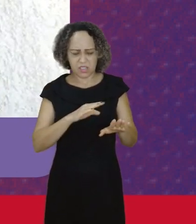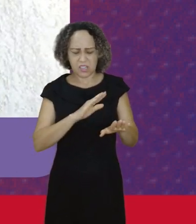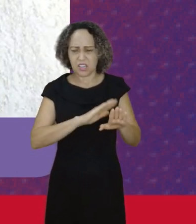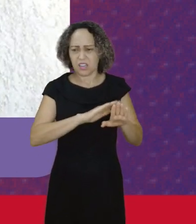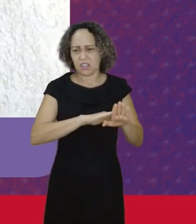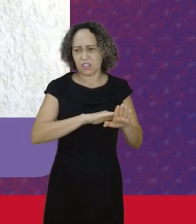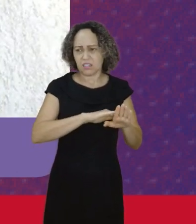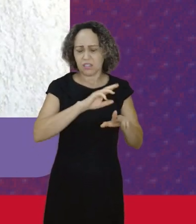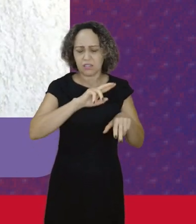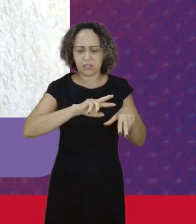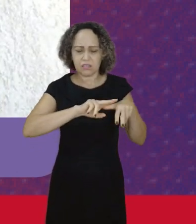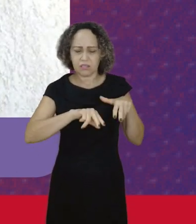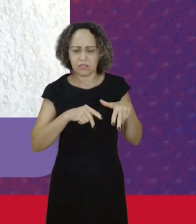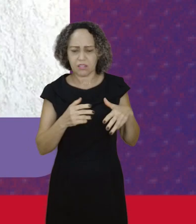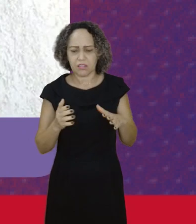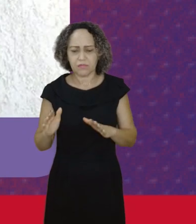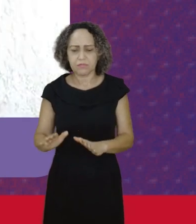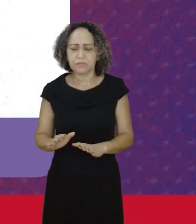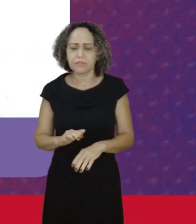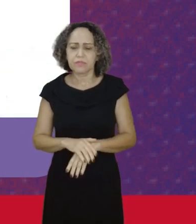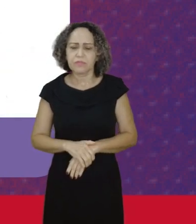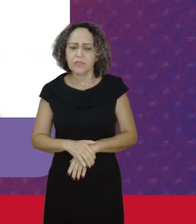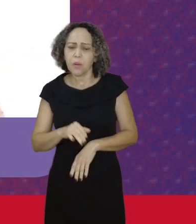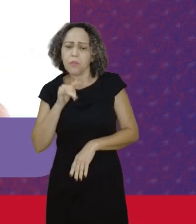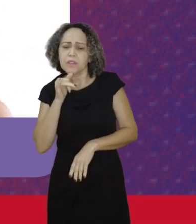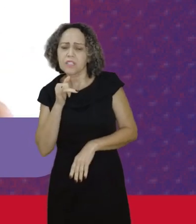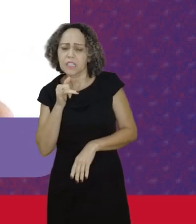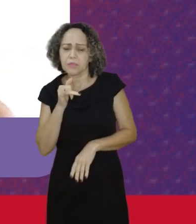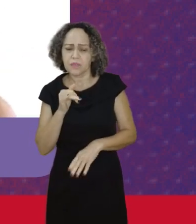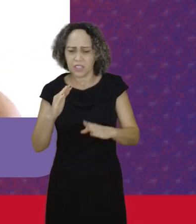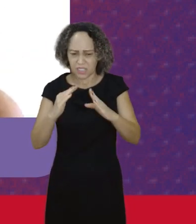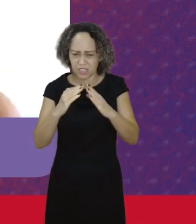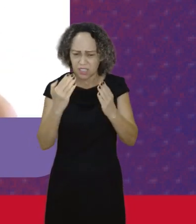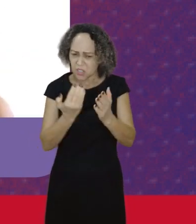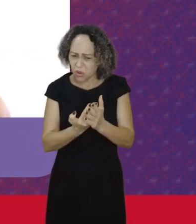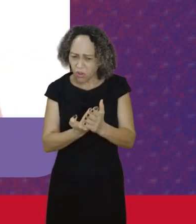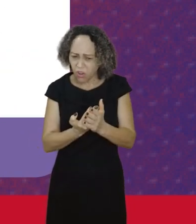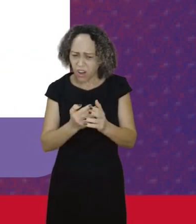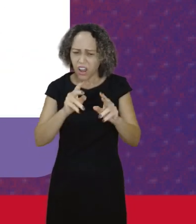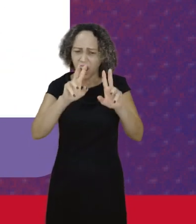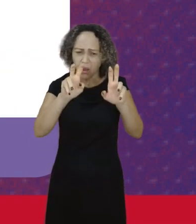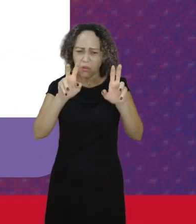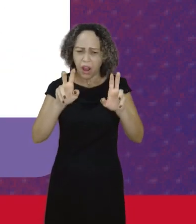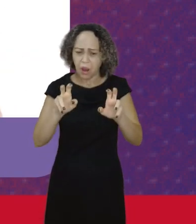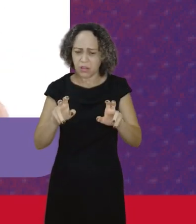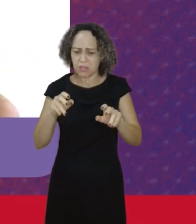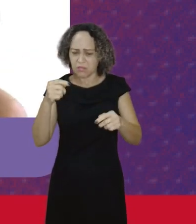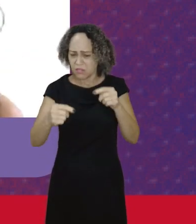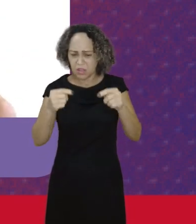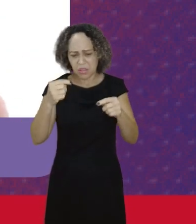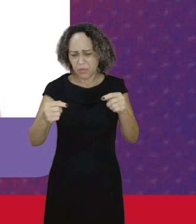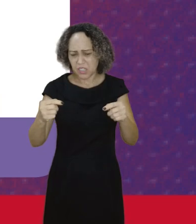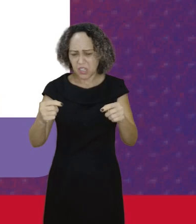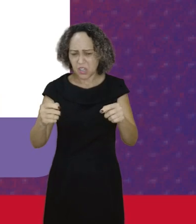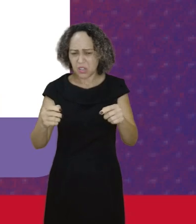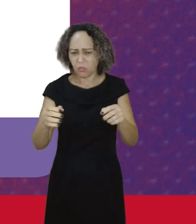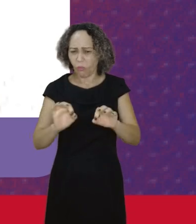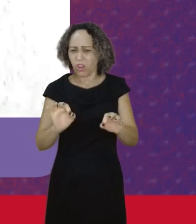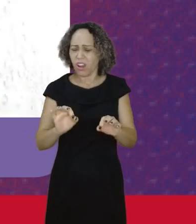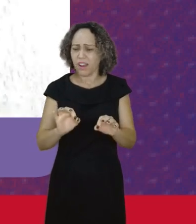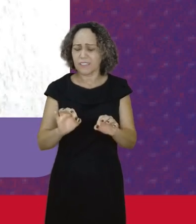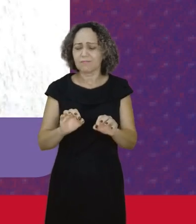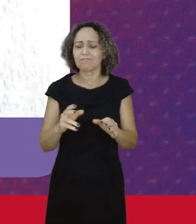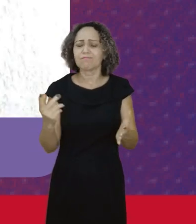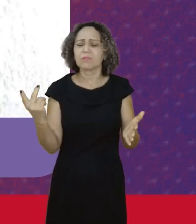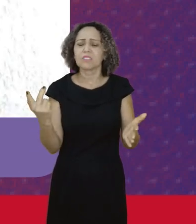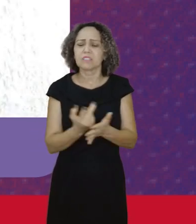traz prejuízos, fere os direitos das crianças, dos adolescentes, não só, né, que não entram em